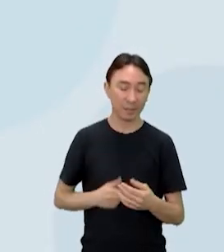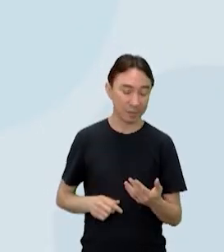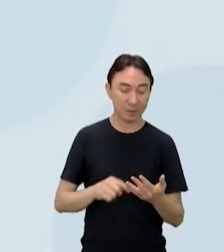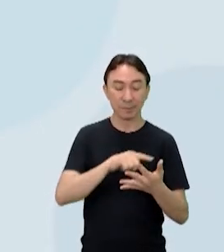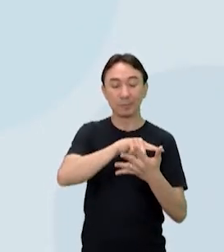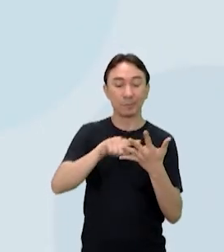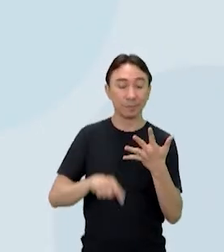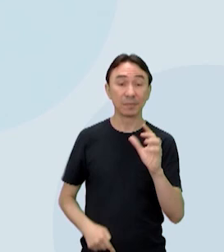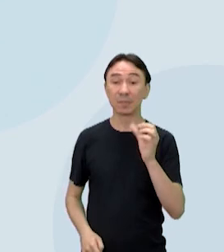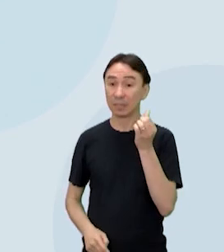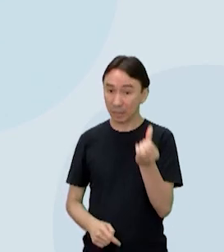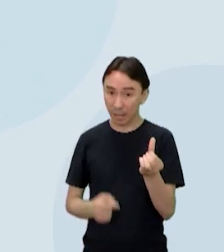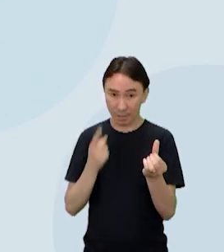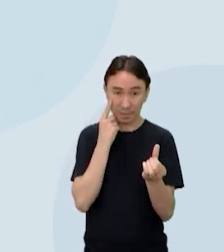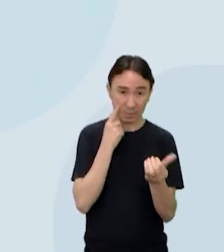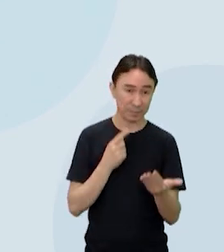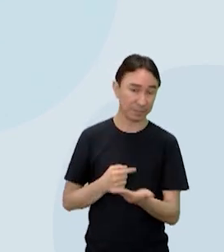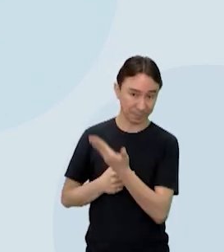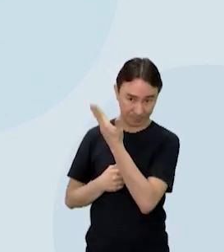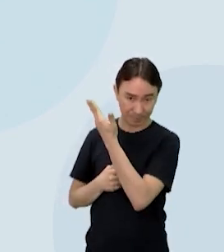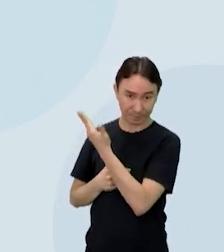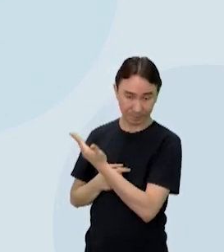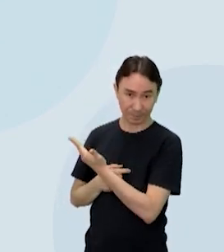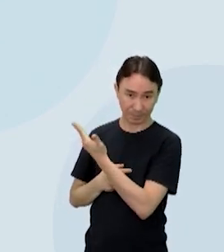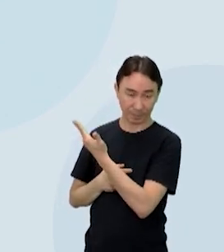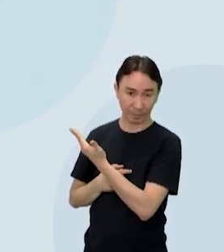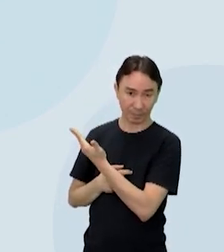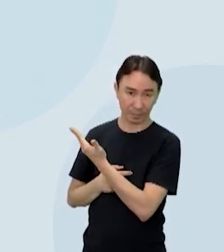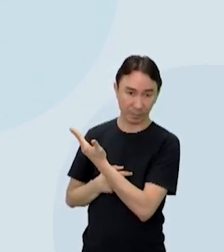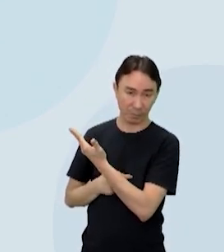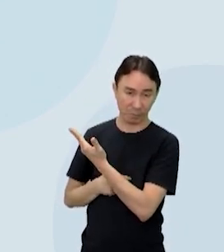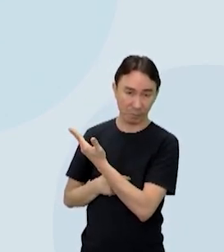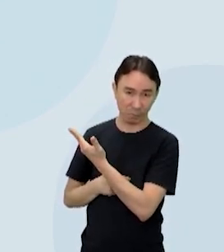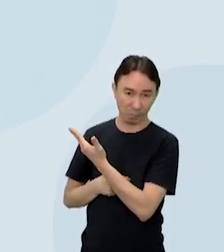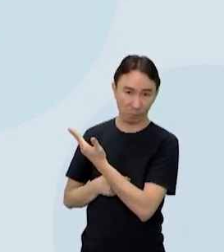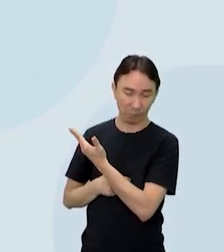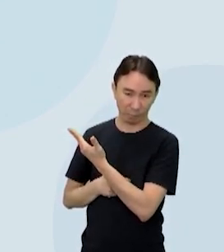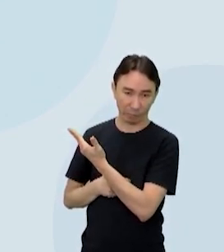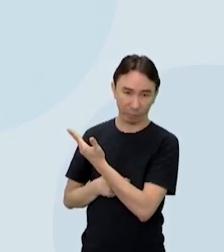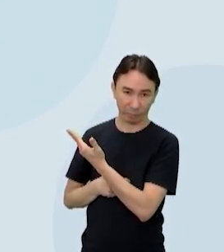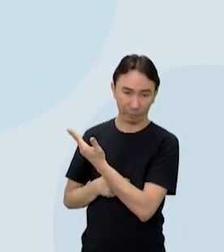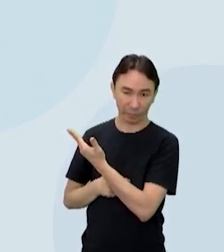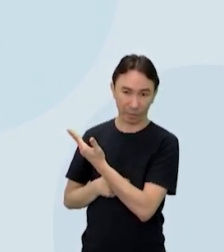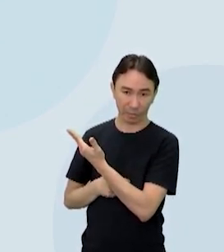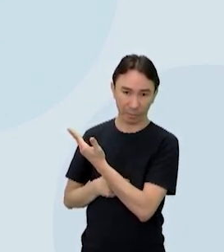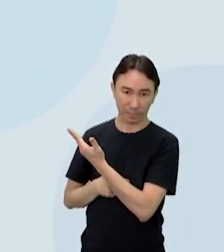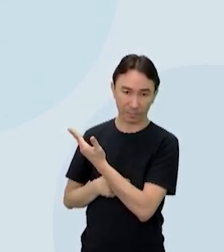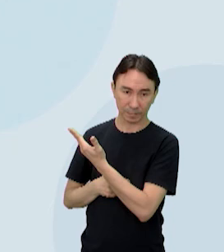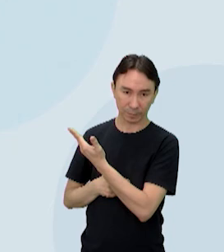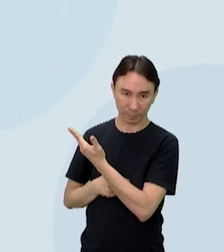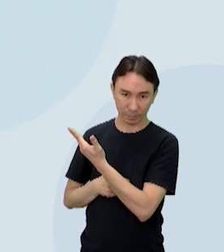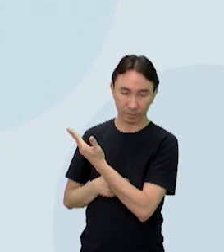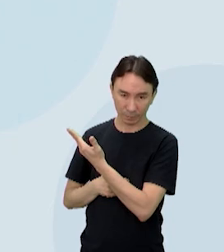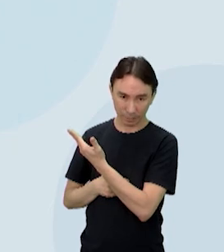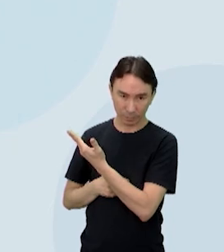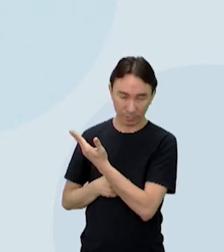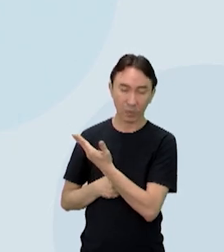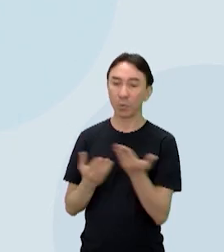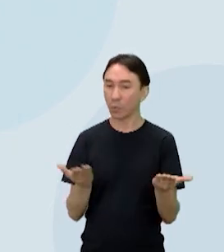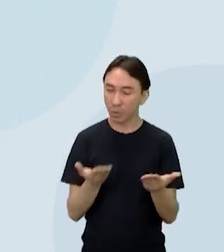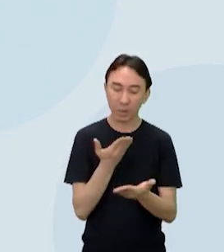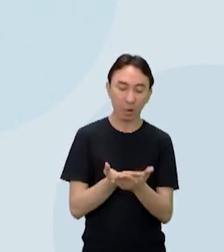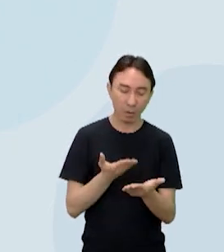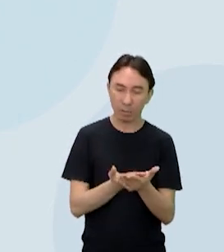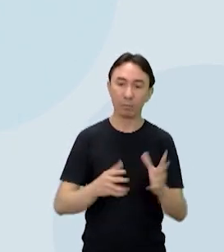o Haldane, o Miller, o Urey, o Fox e o Calvin. Então aí para vocês, né, o resumo da